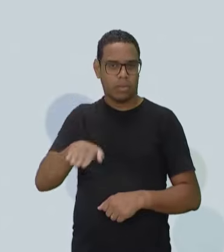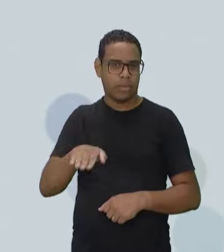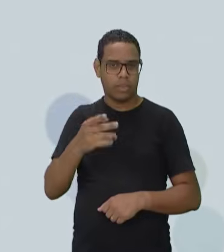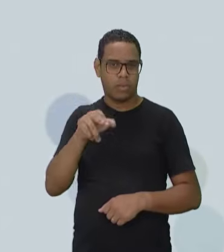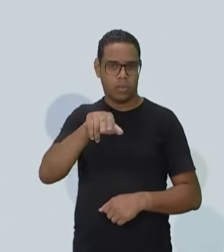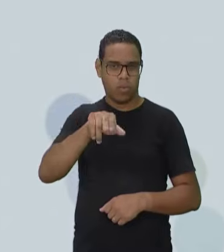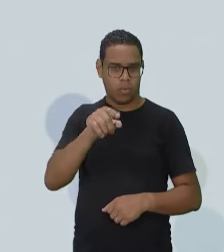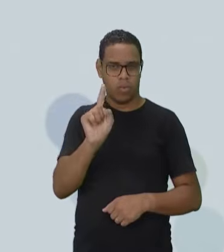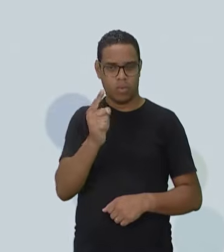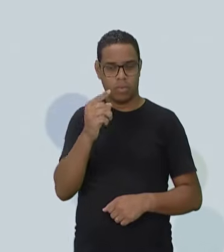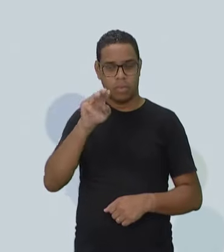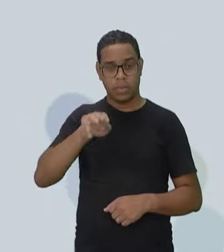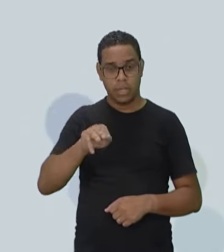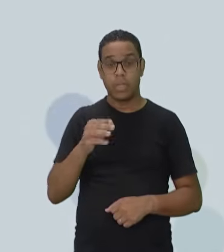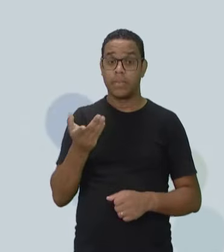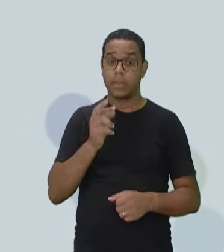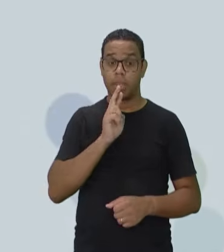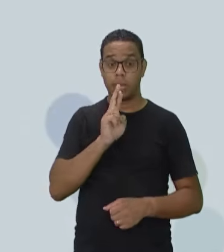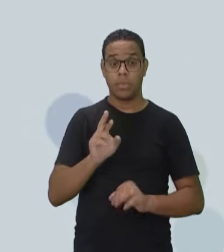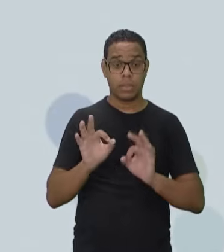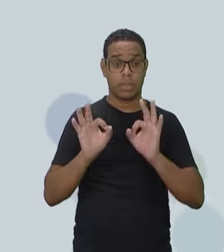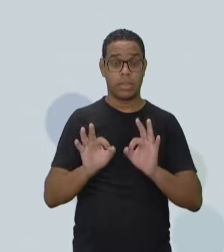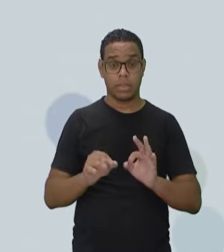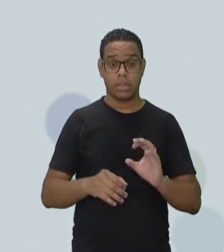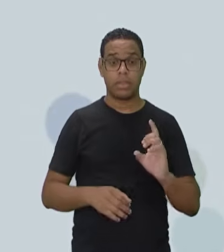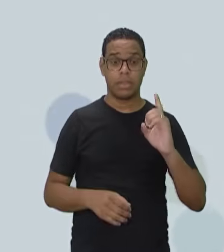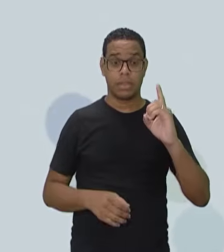tarde. Então a alternativa correta aí,